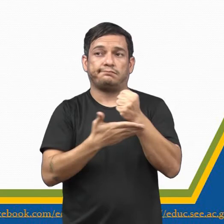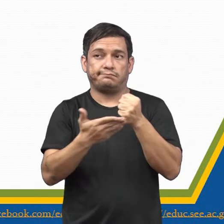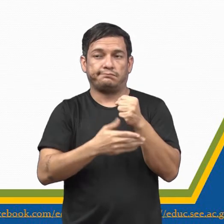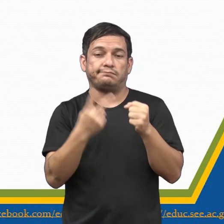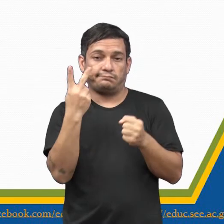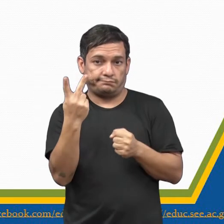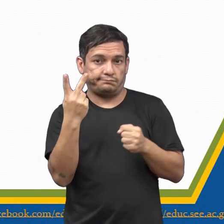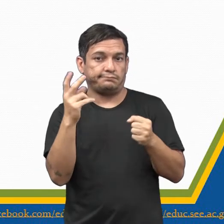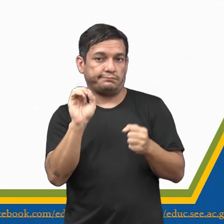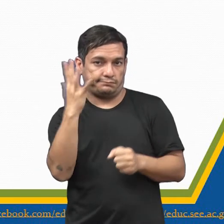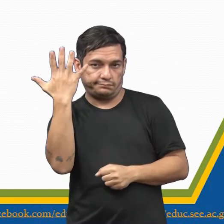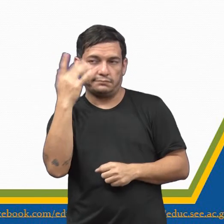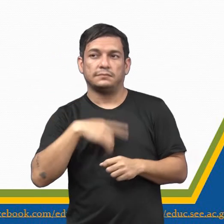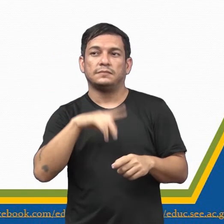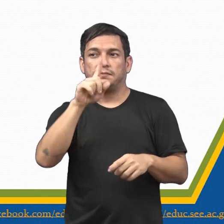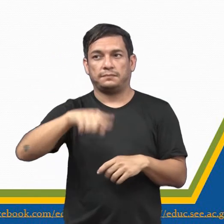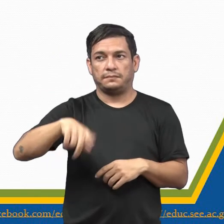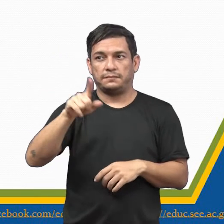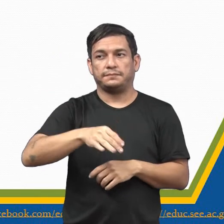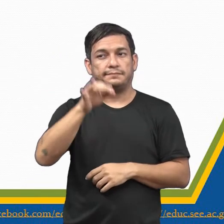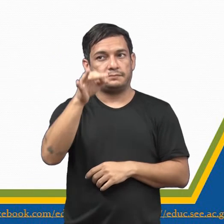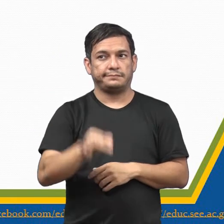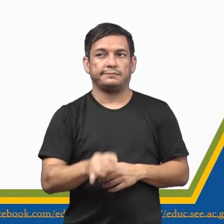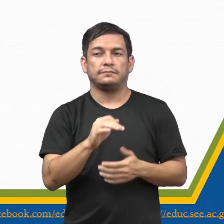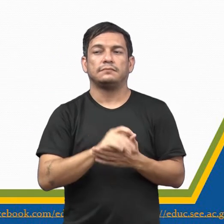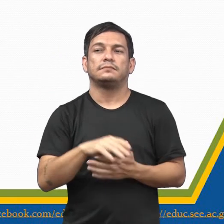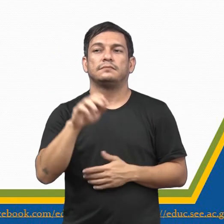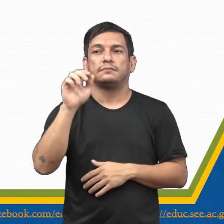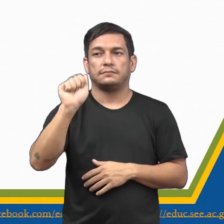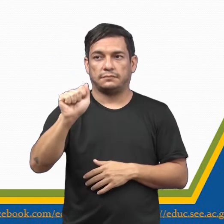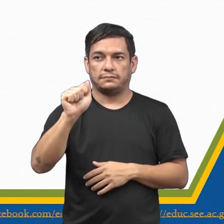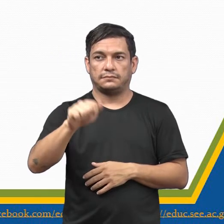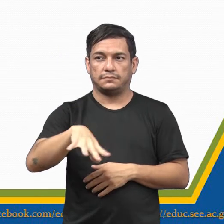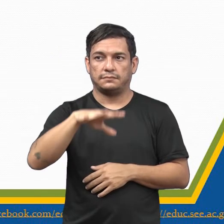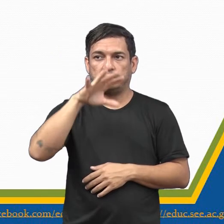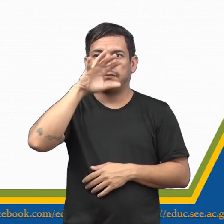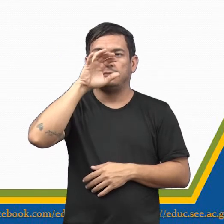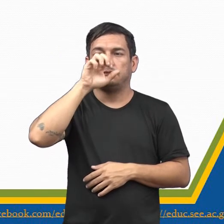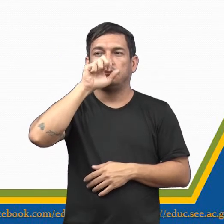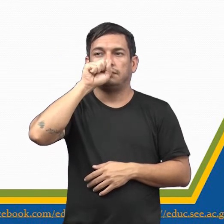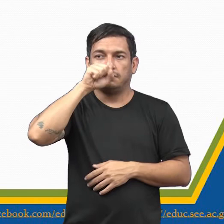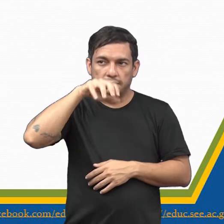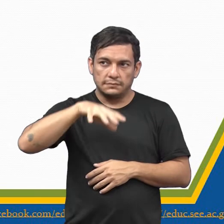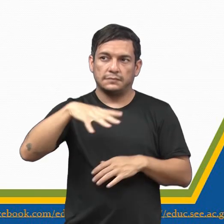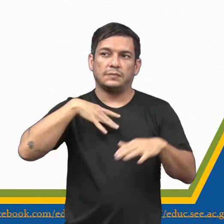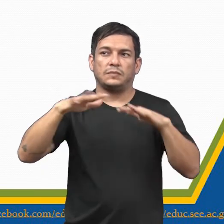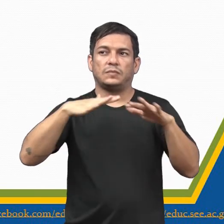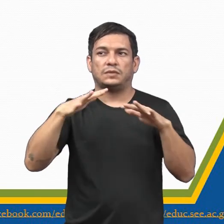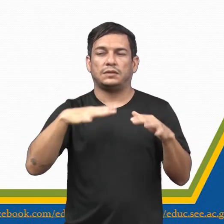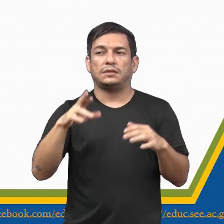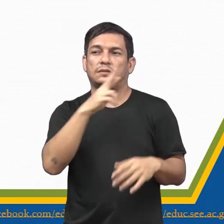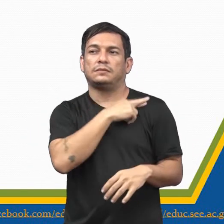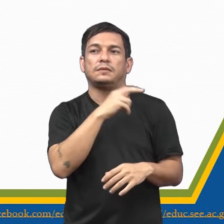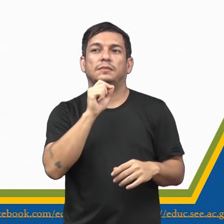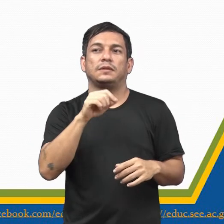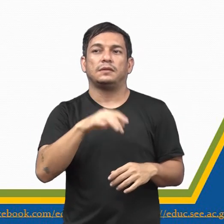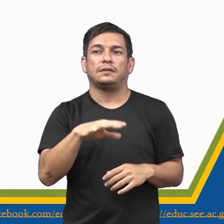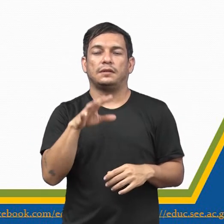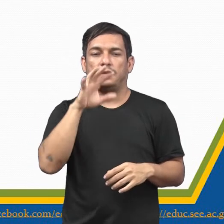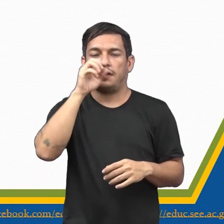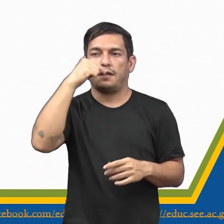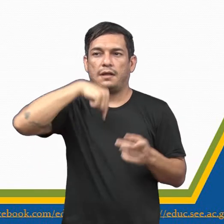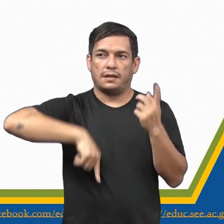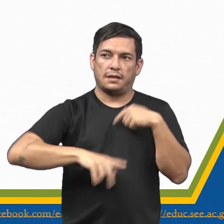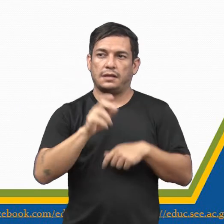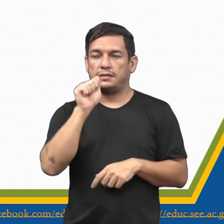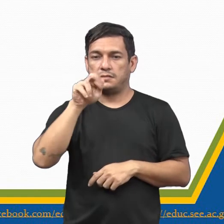dois processos, marque a alternativa correta. Alternativa A. A expiração é o movimento responsável pela entrada de ar pelas